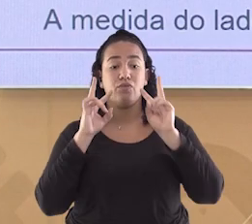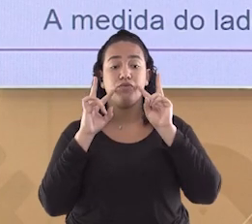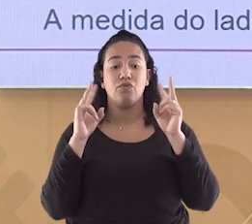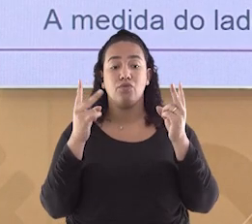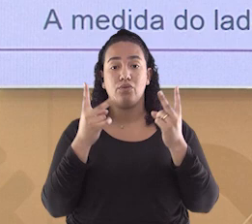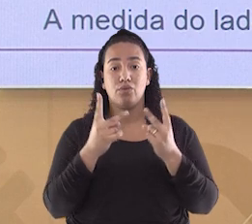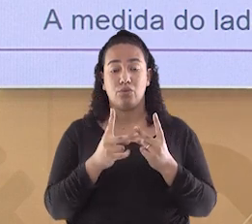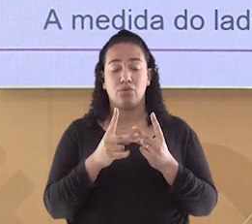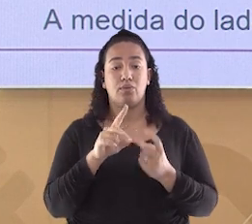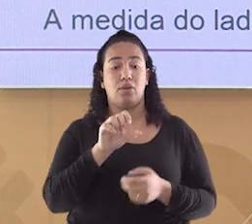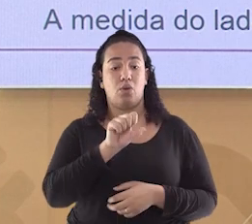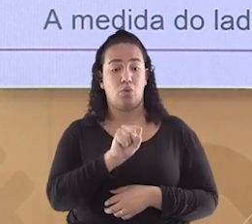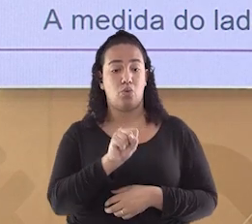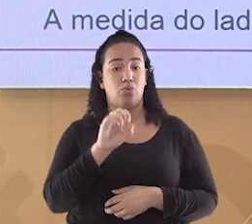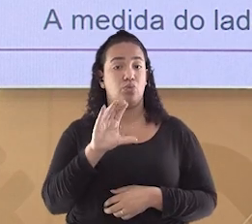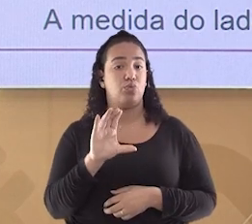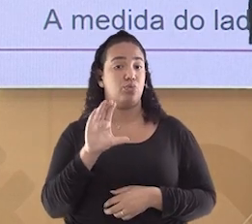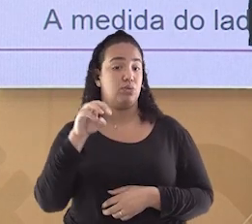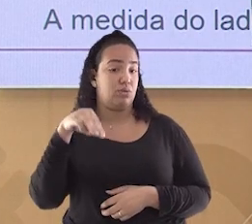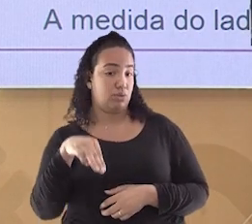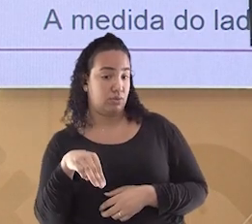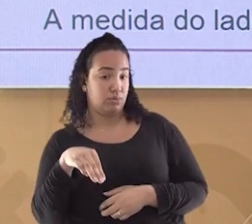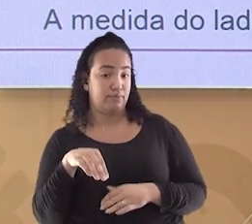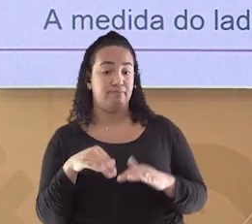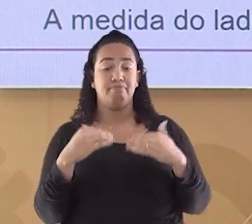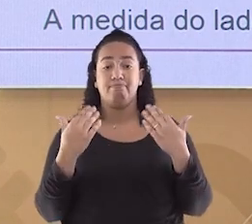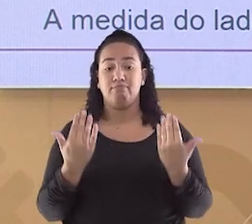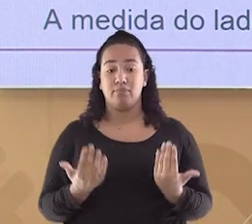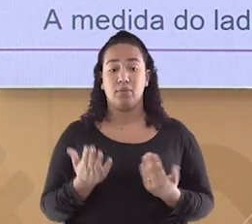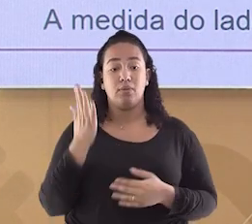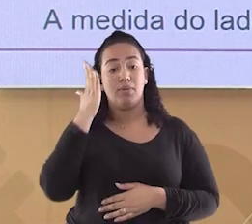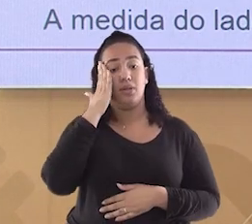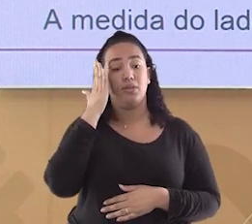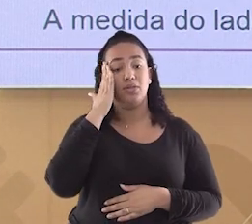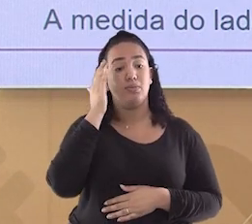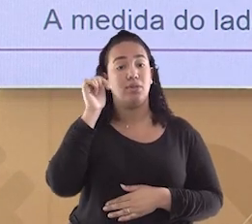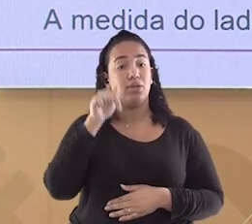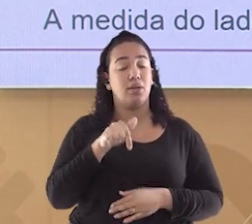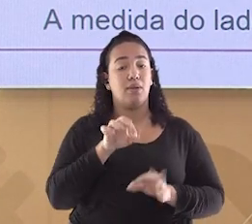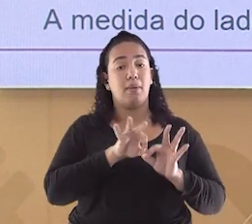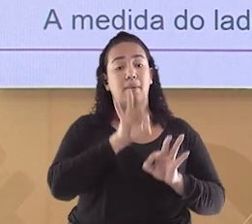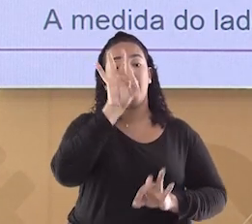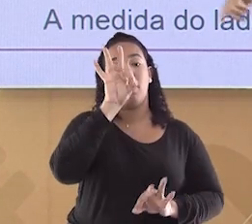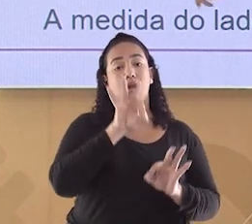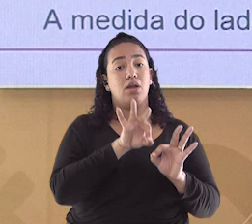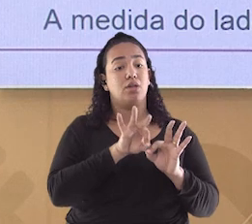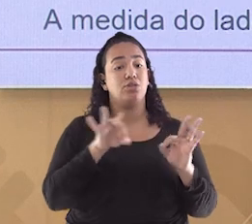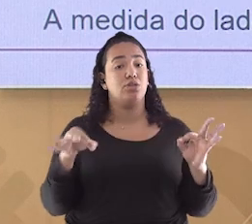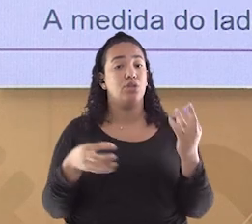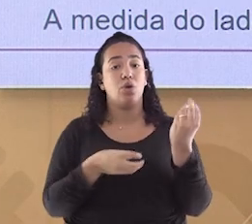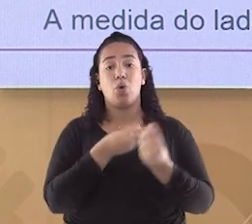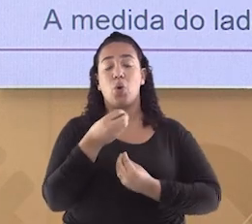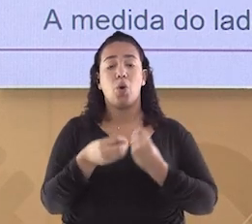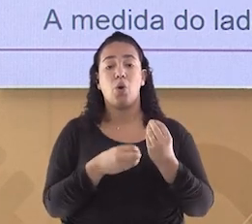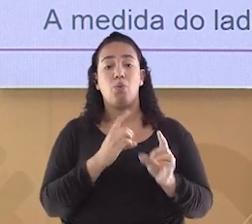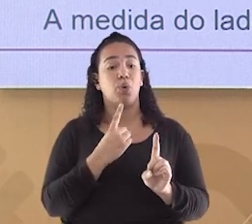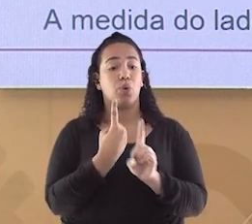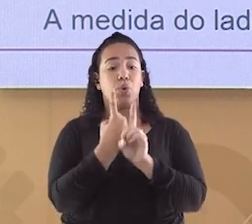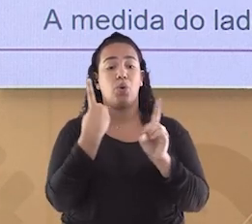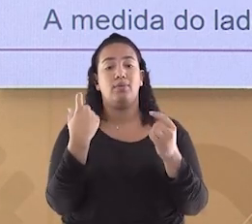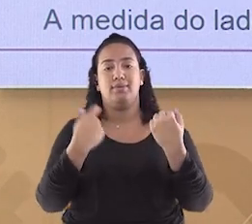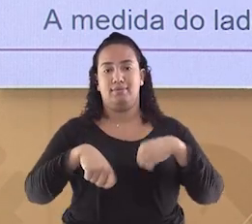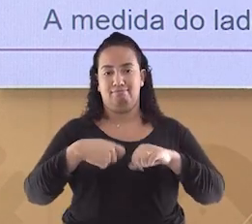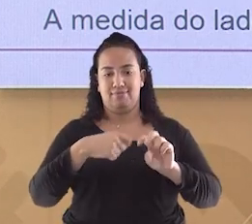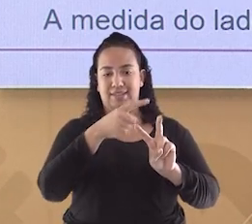Se o volume de um cubo é igual a 8 centímetros, para encontrar a medida da aresta